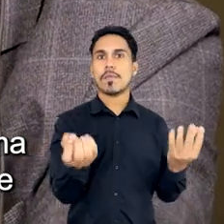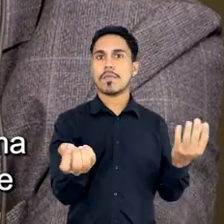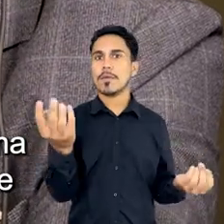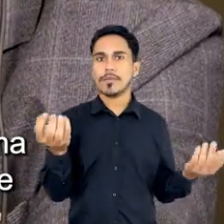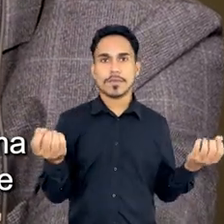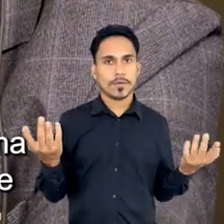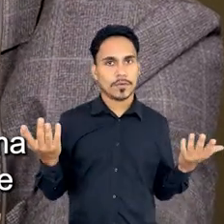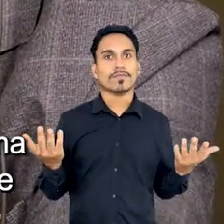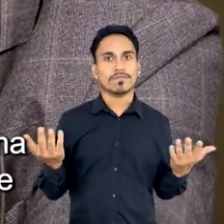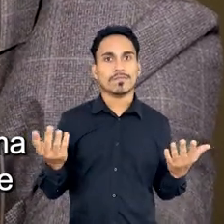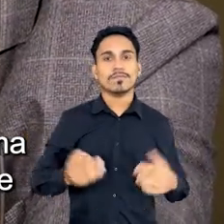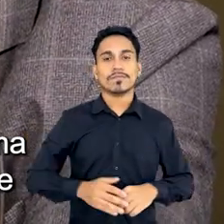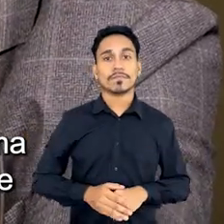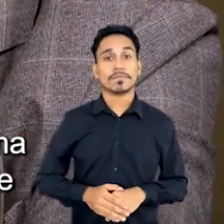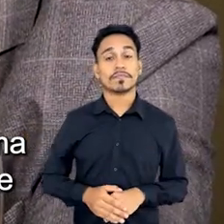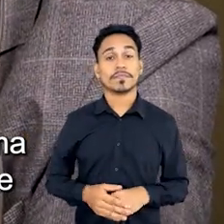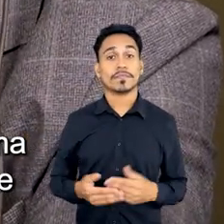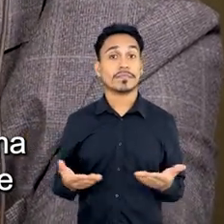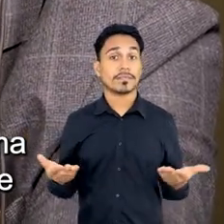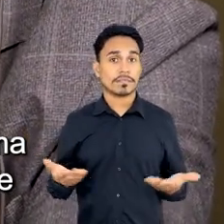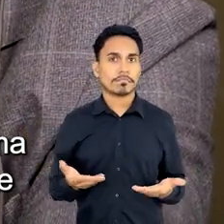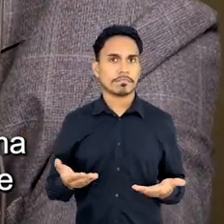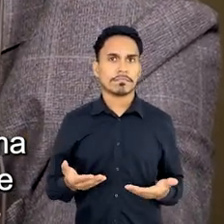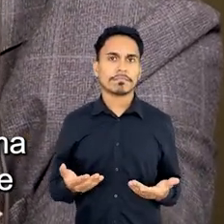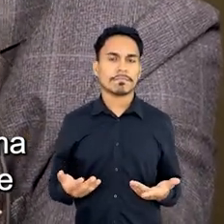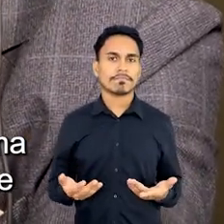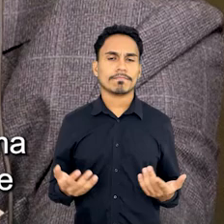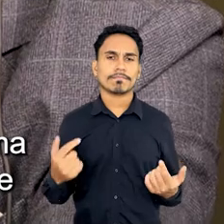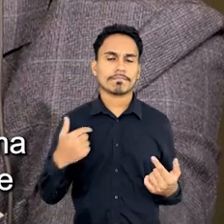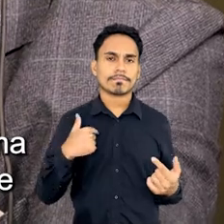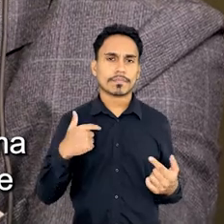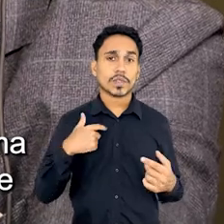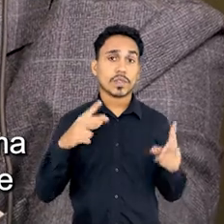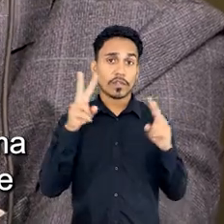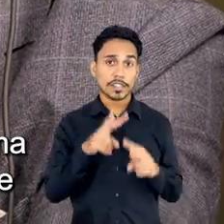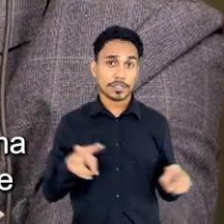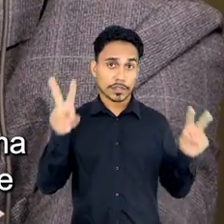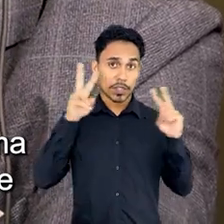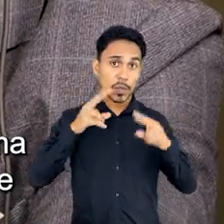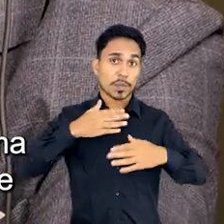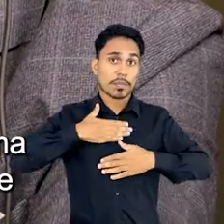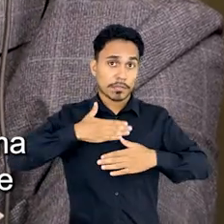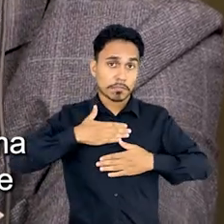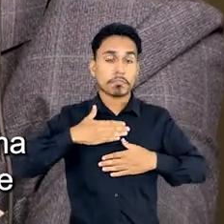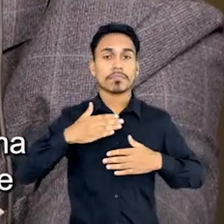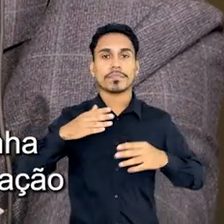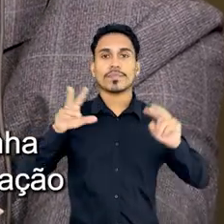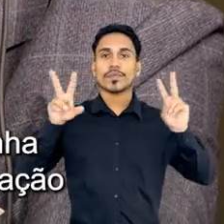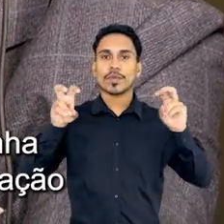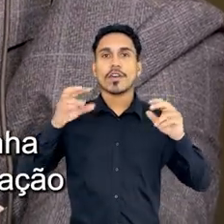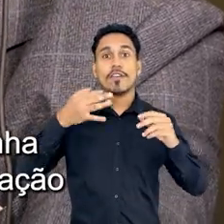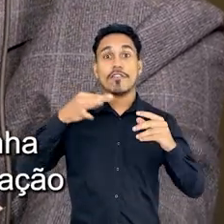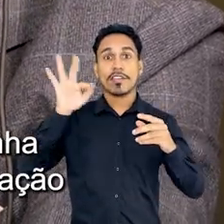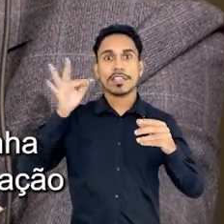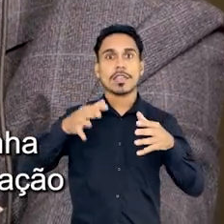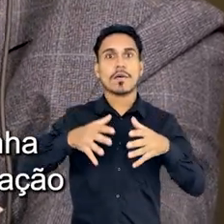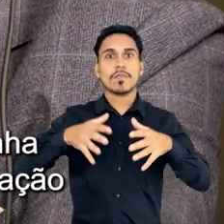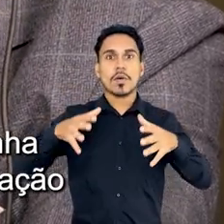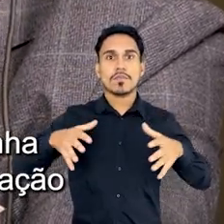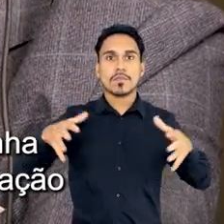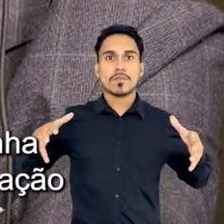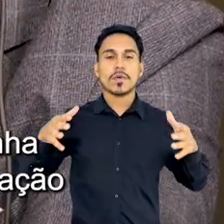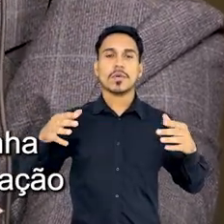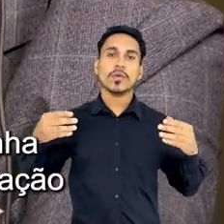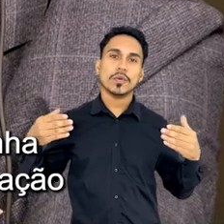hoje e o período na minha leitura e uma visão muito muito própria a a expansão da rede Federal nos primeiros dois